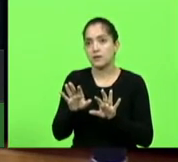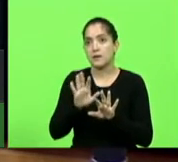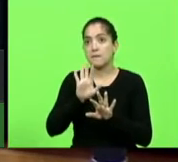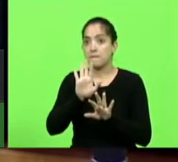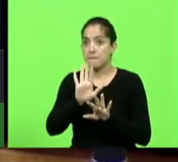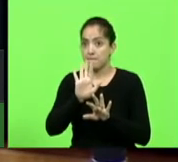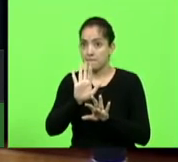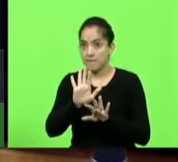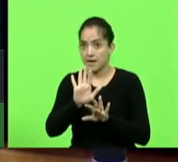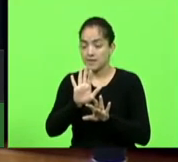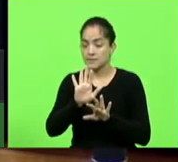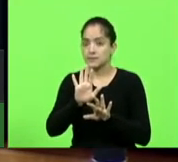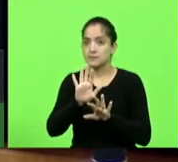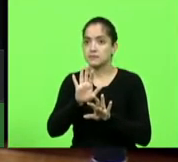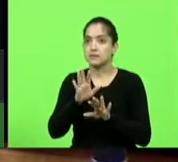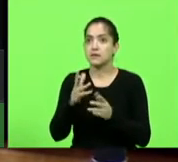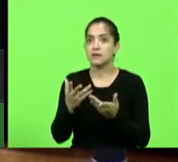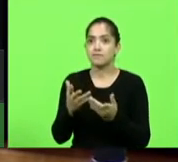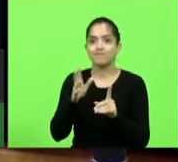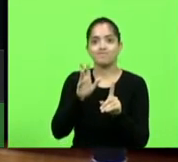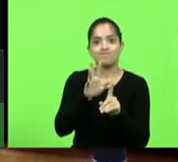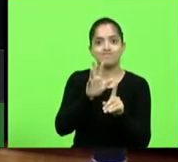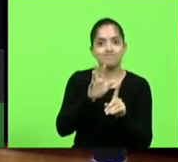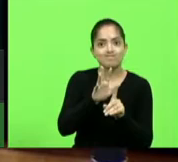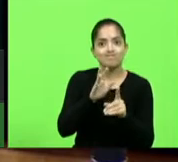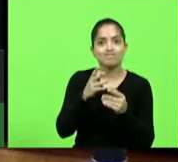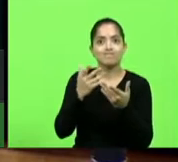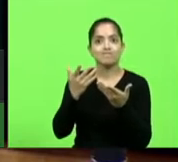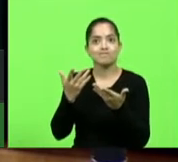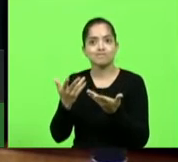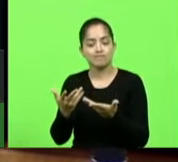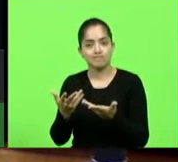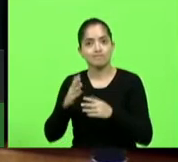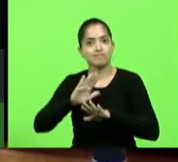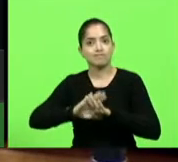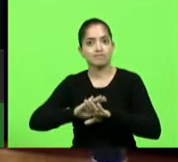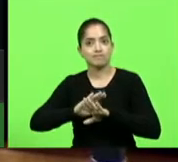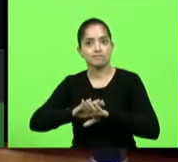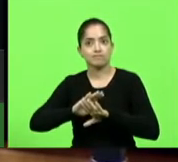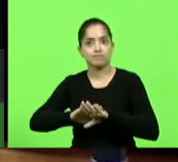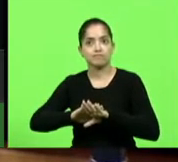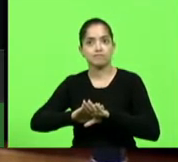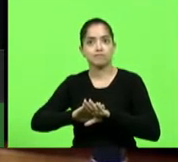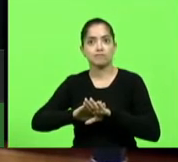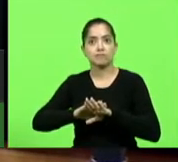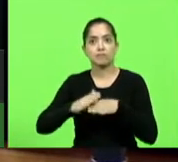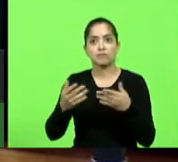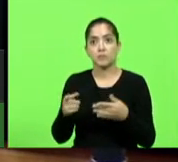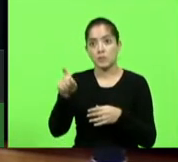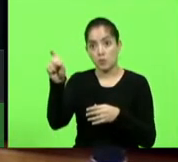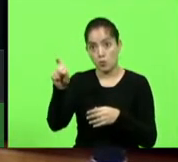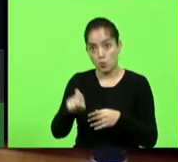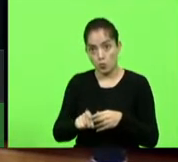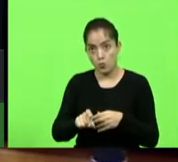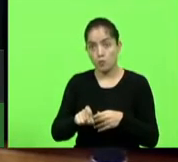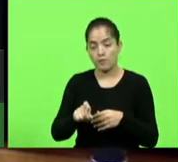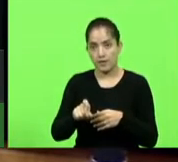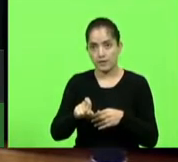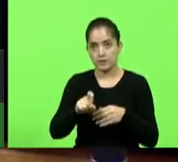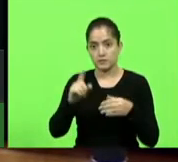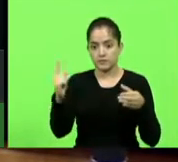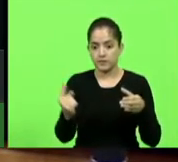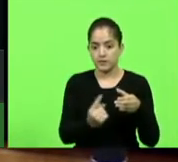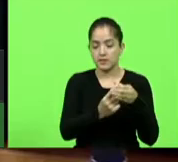Mas associa a divergência ideológica, tendo em vista que era um ex-filiado do PSOL por